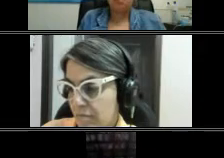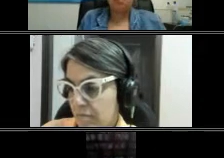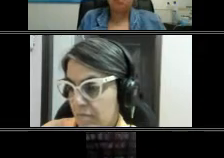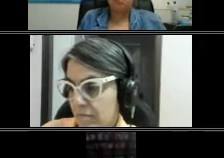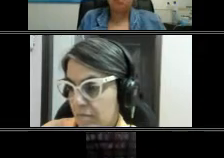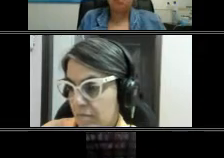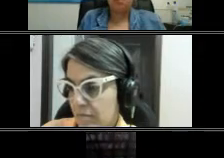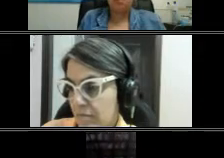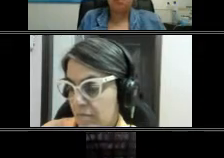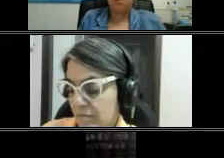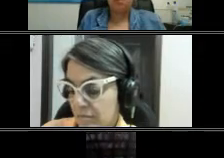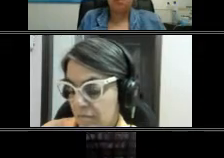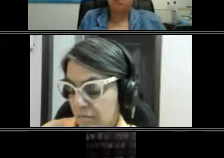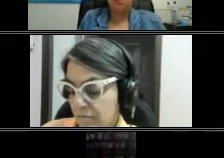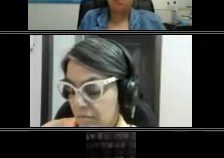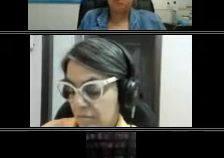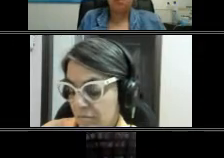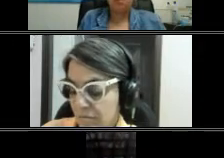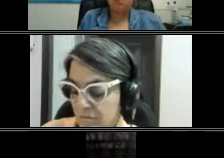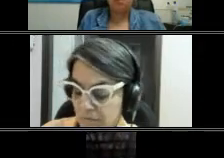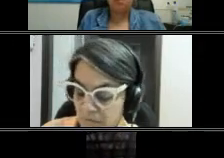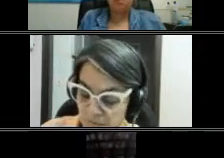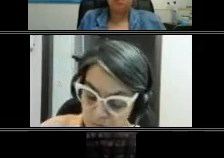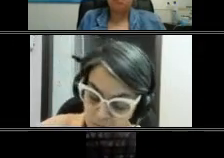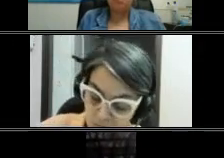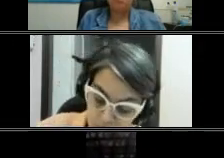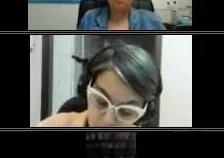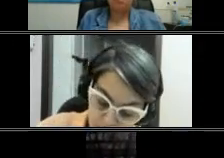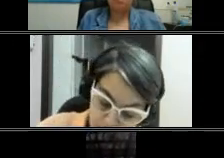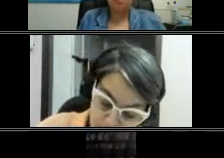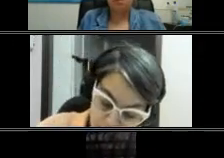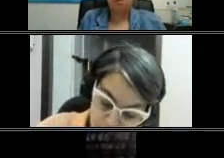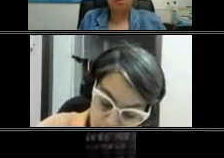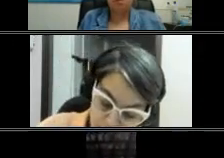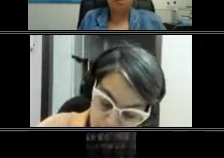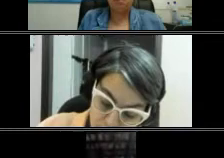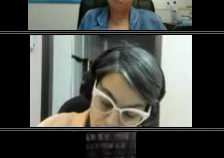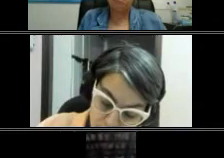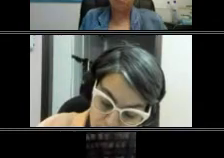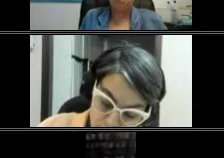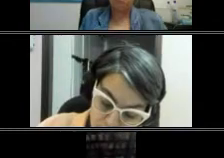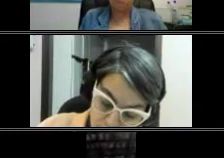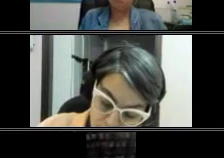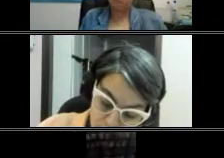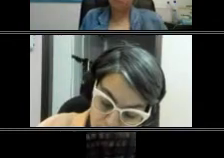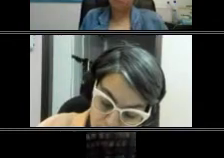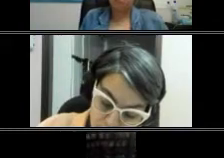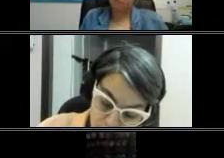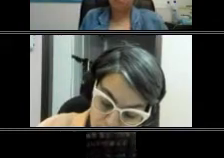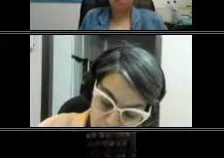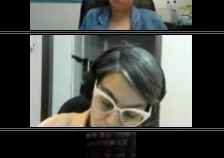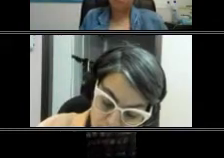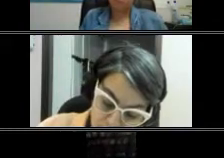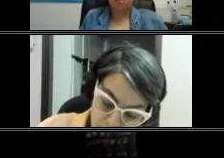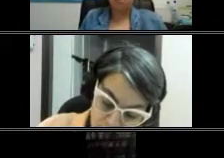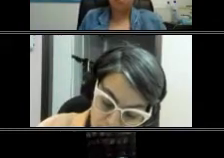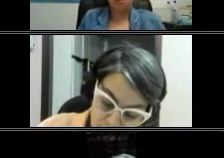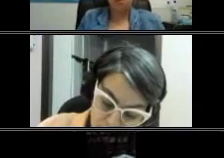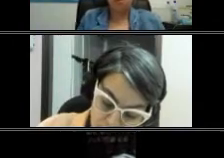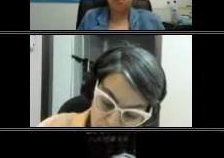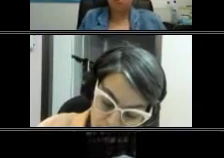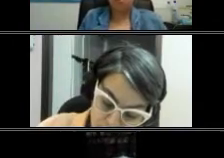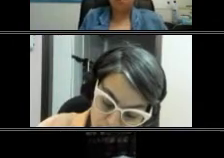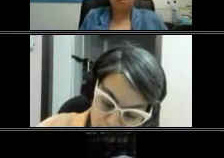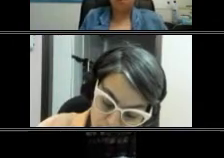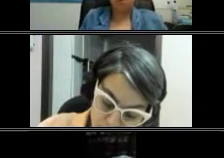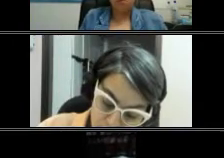que estar presentes em todos os contextos, porque o problema é de hardware, o problema é no cérebro, né? Então, vai estar